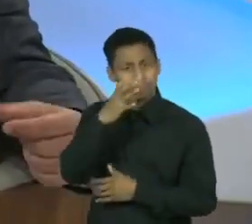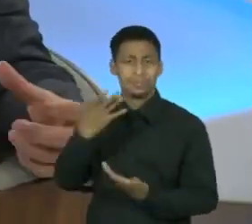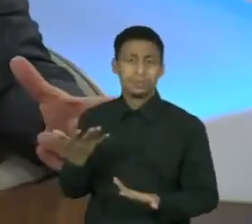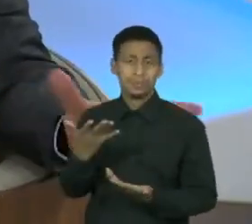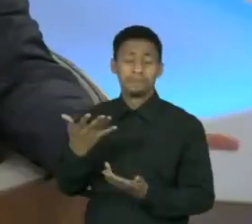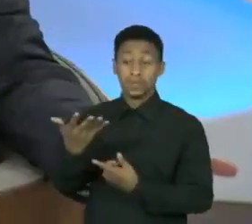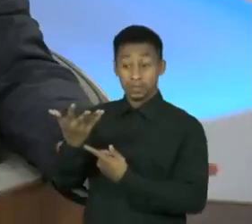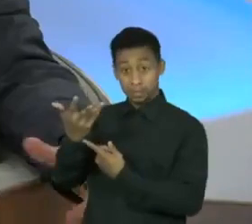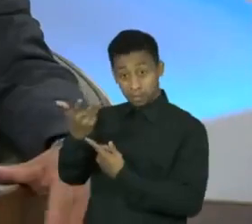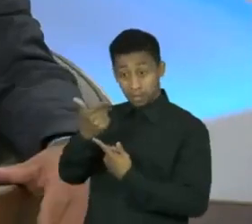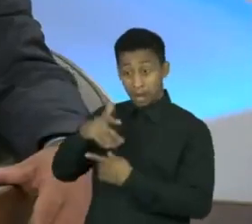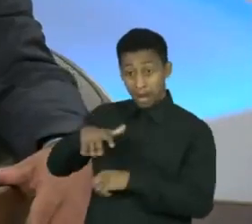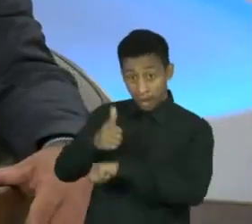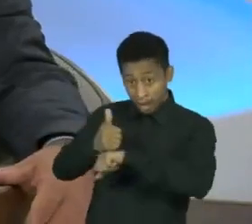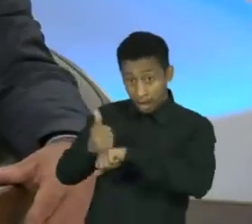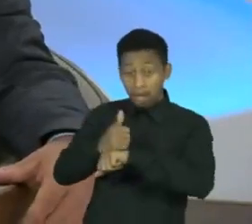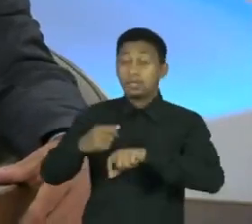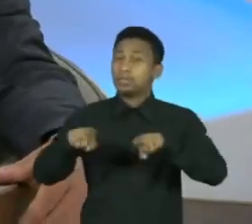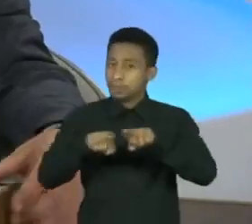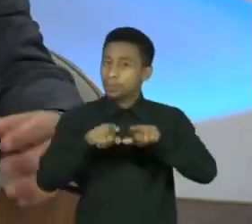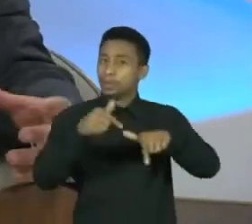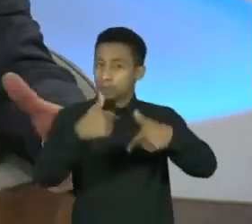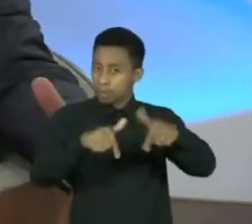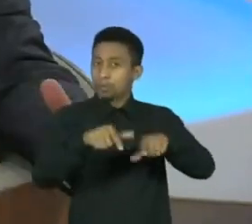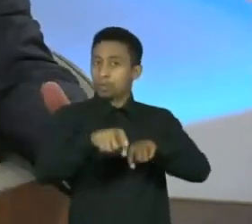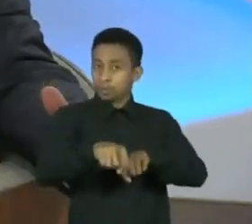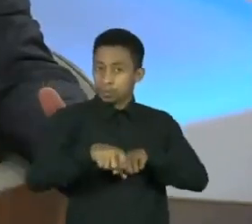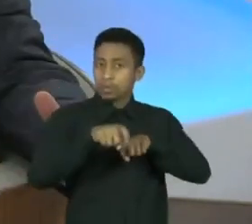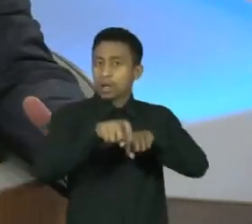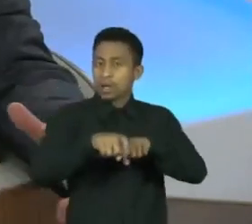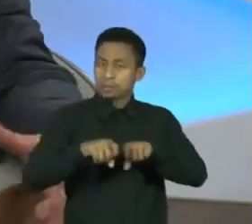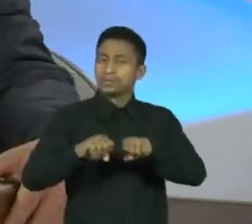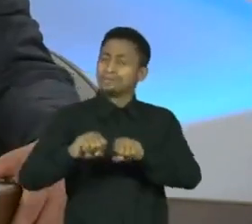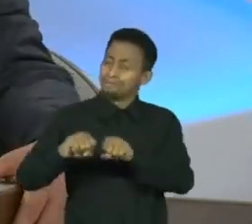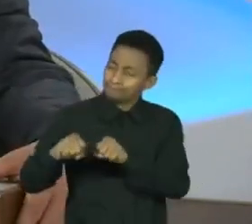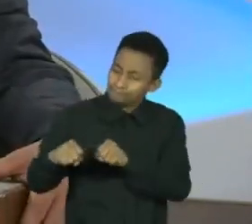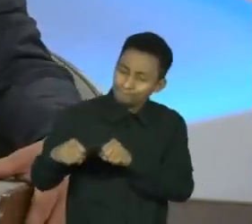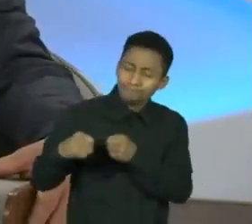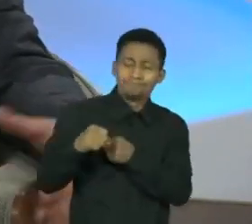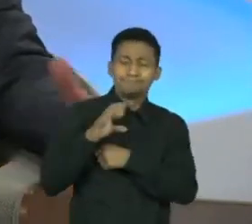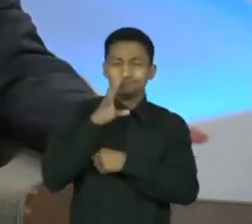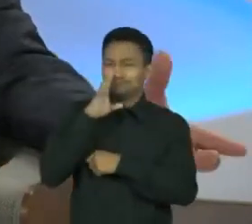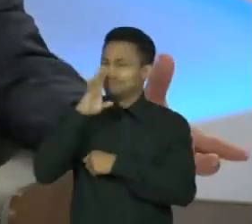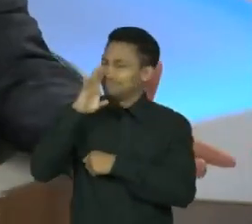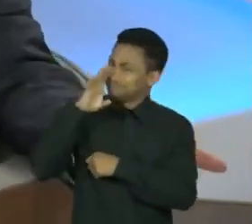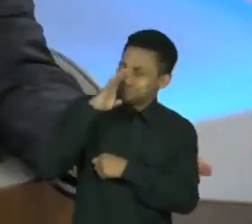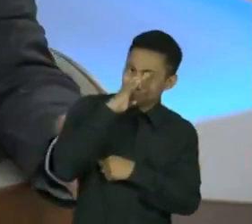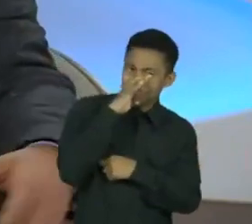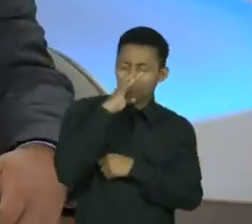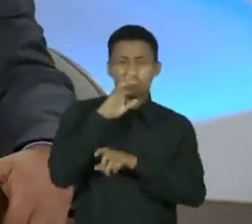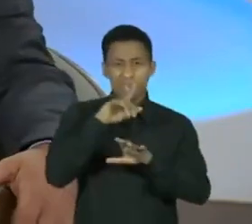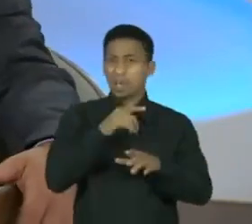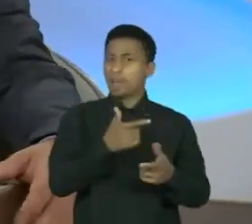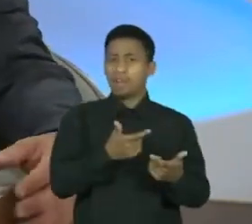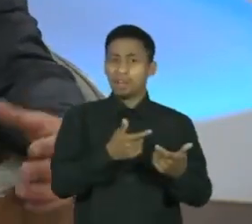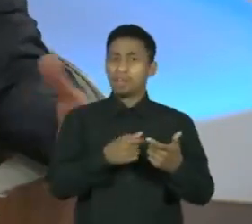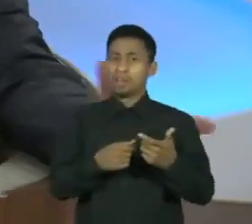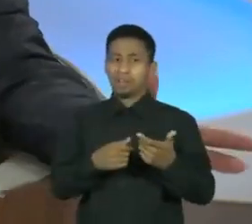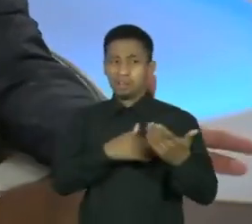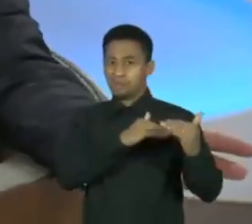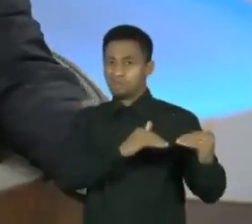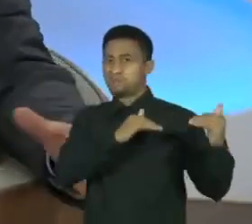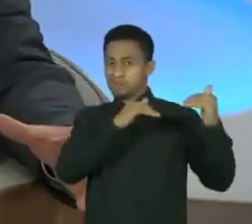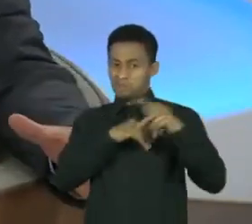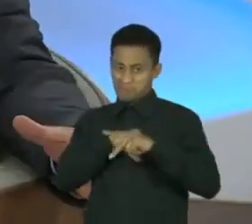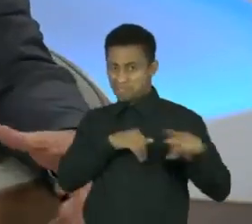das Artes mas lá o trabalhador no campo tem resistido a todas Olá queridas para aniquilá-lo né